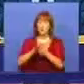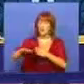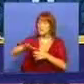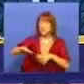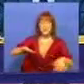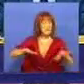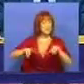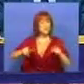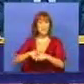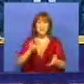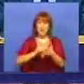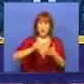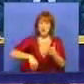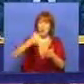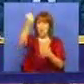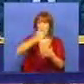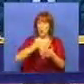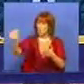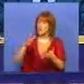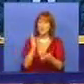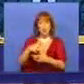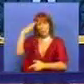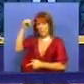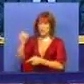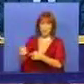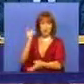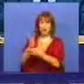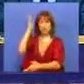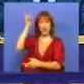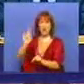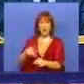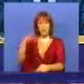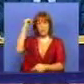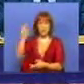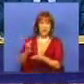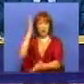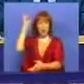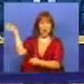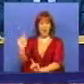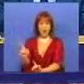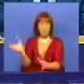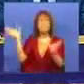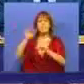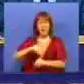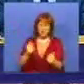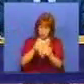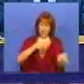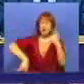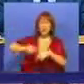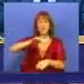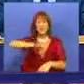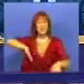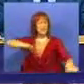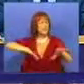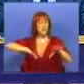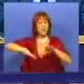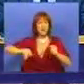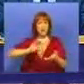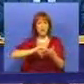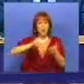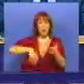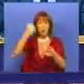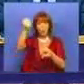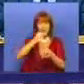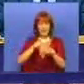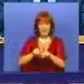situações de contratos, não só a dos professores. Não só a dos professores. É de todas as situações de contrato.